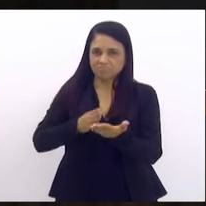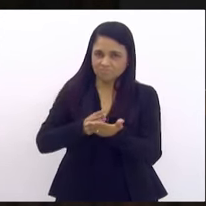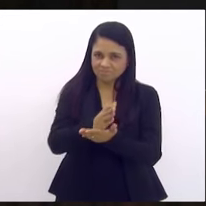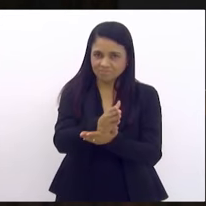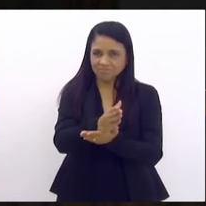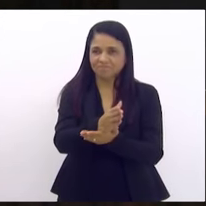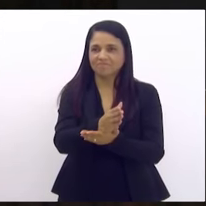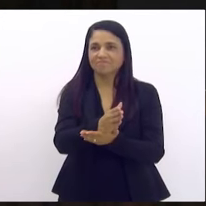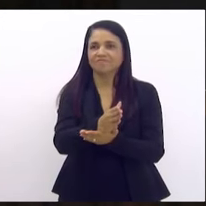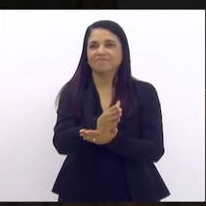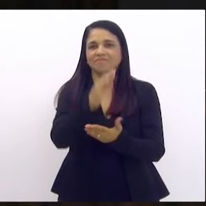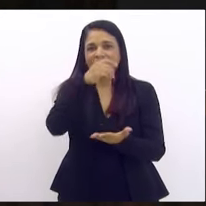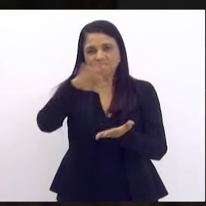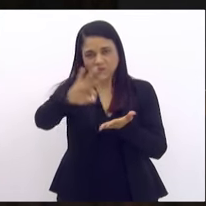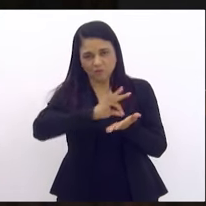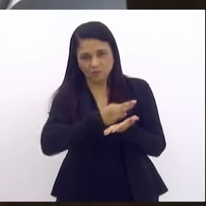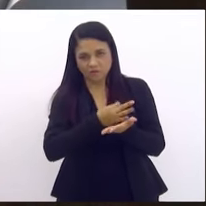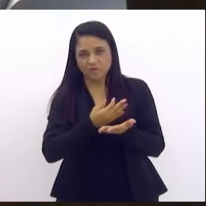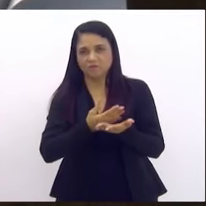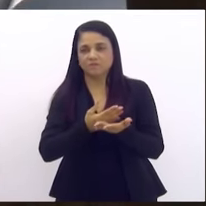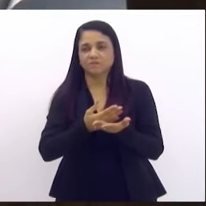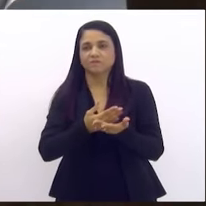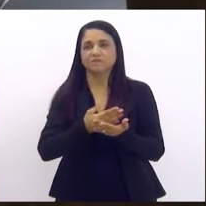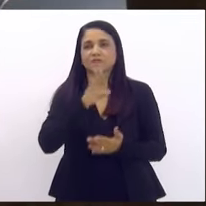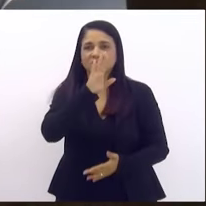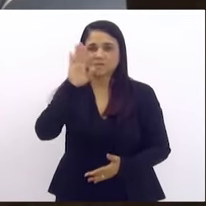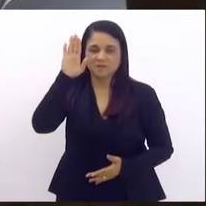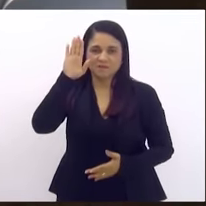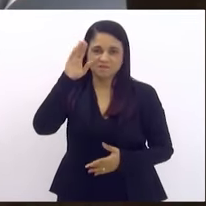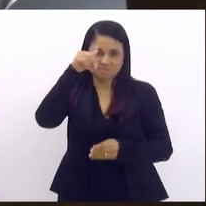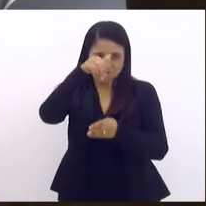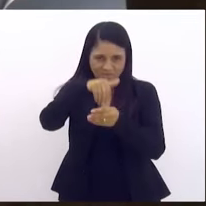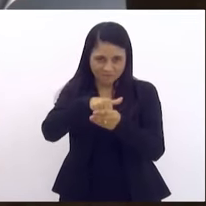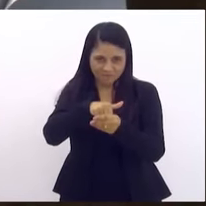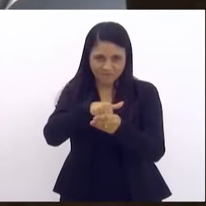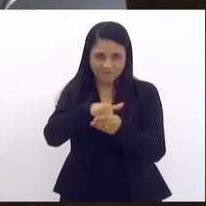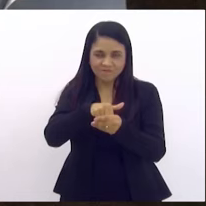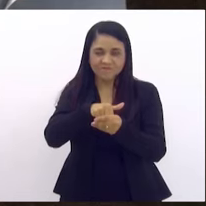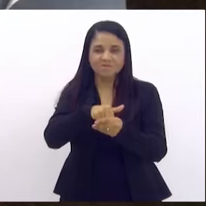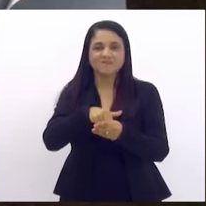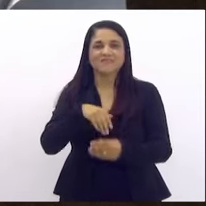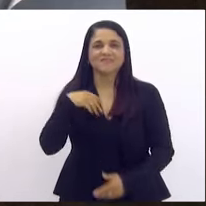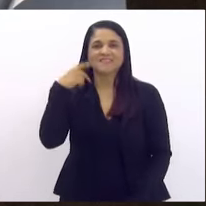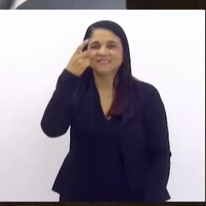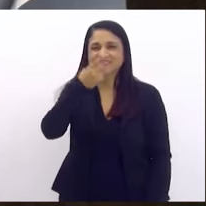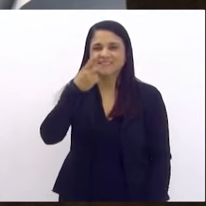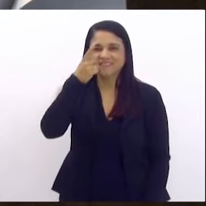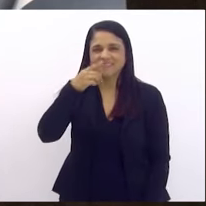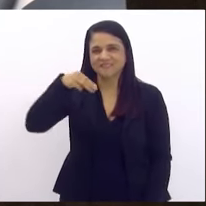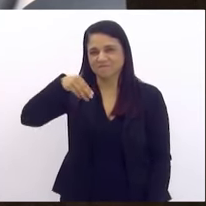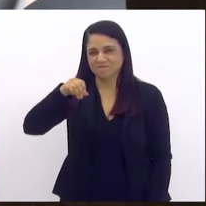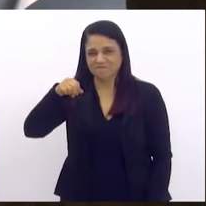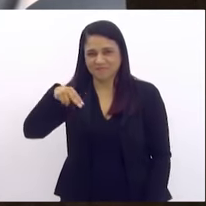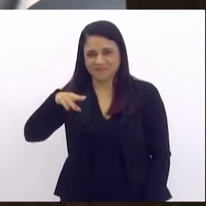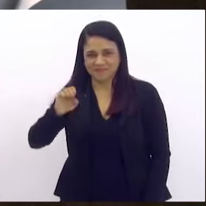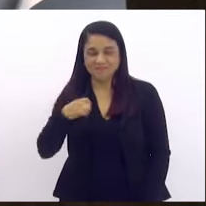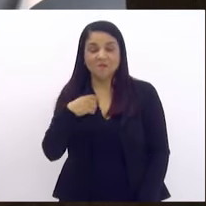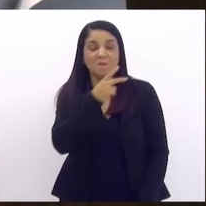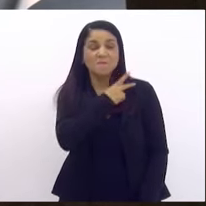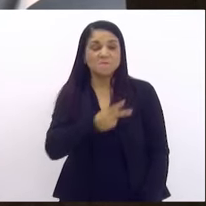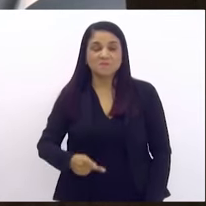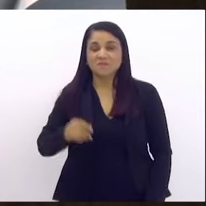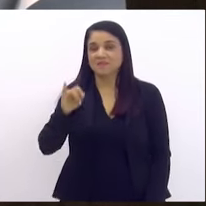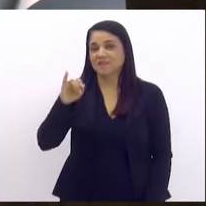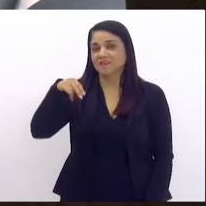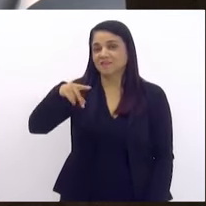aprovado vai autógrafo para declaração para declaração de voto nosso presidenta índia armelau quero